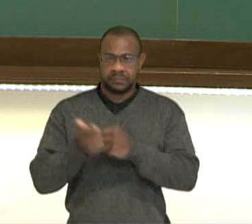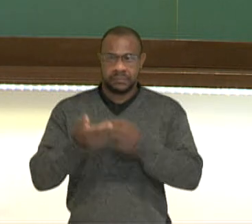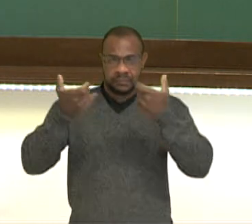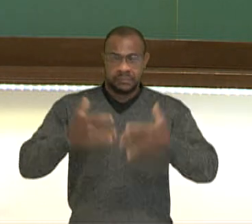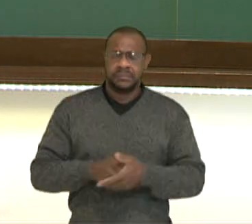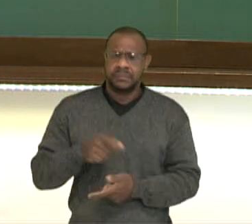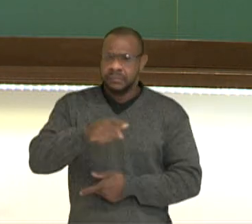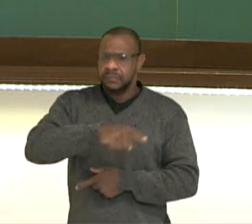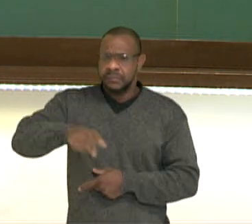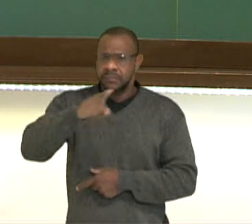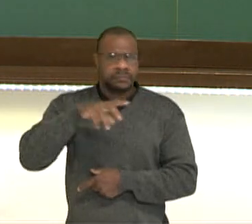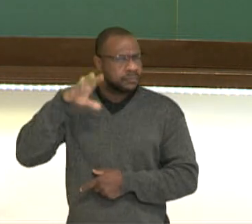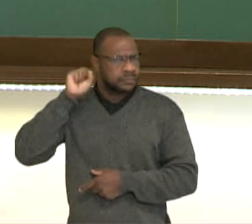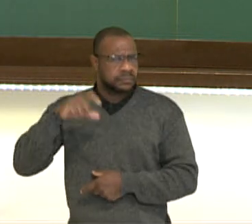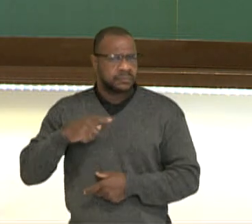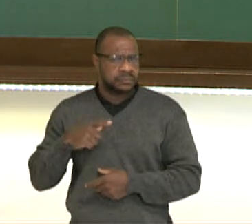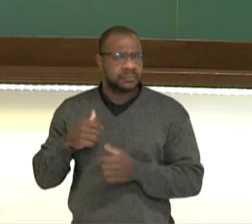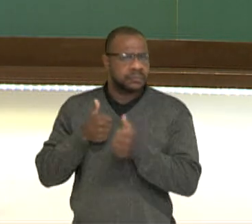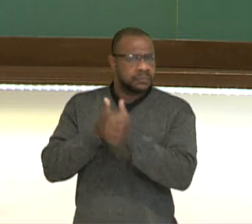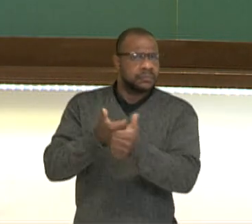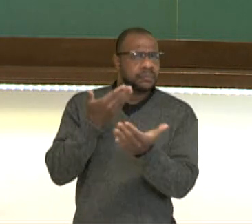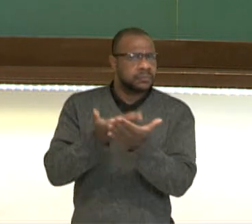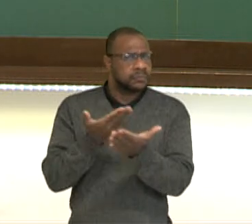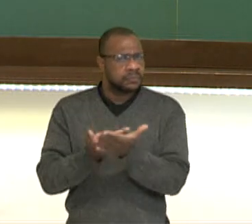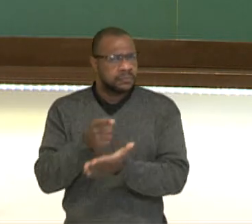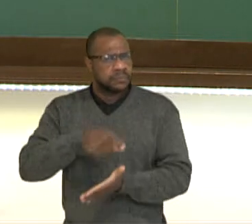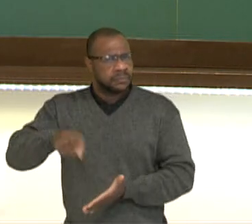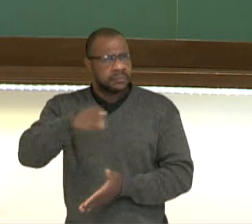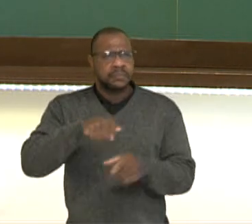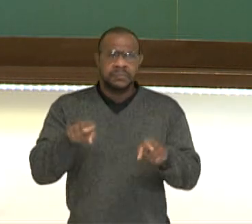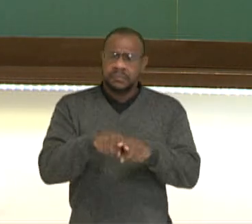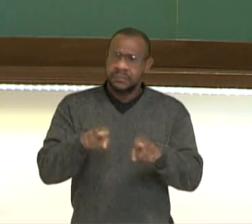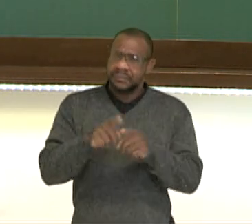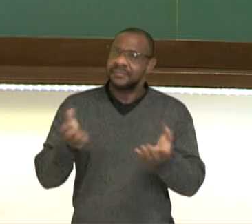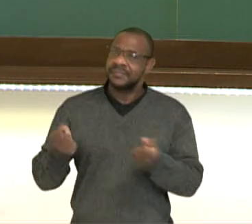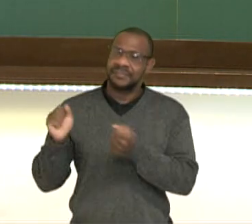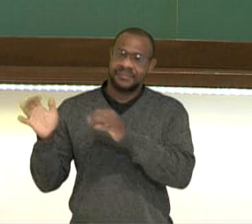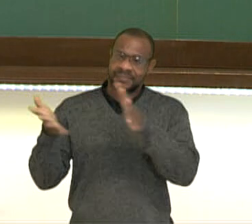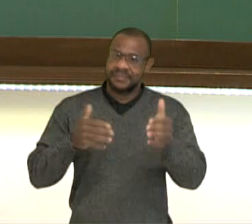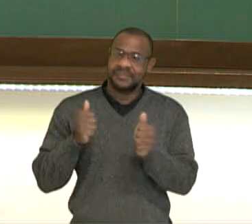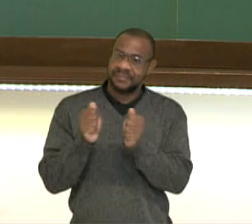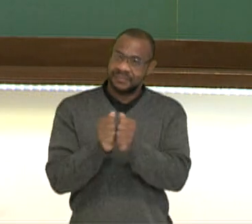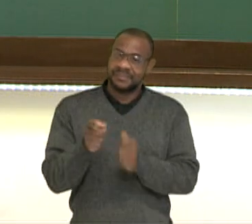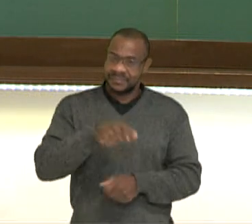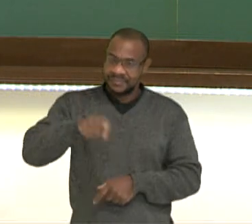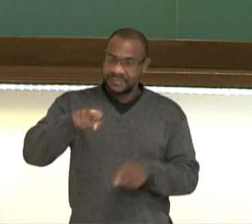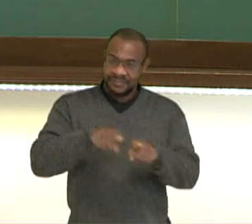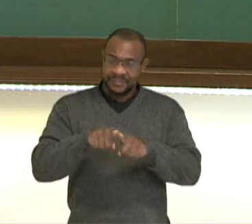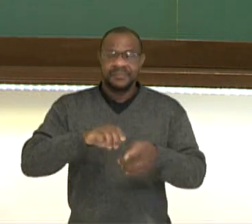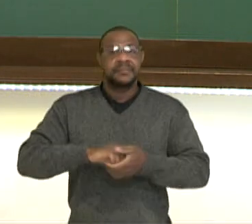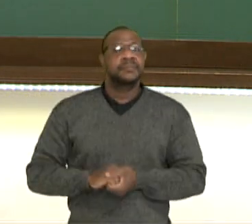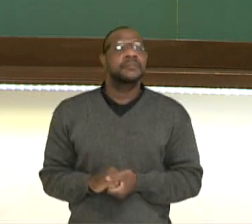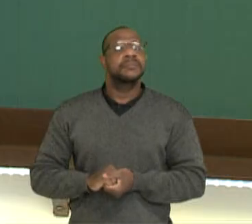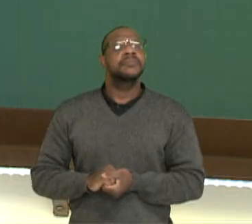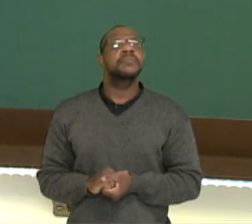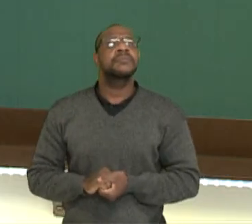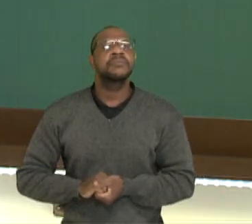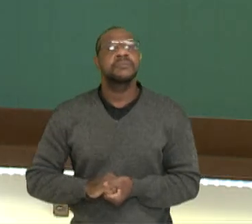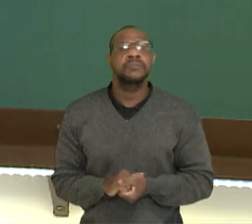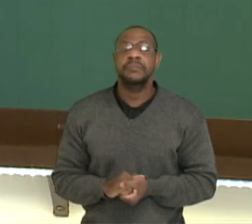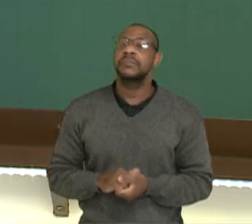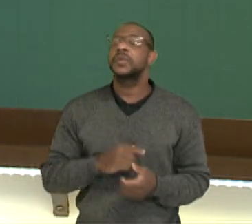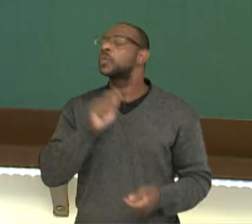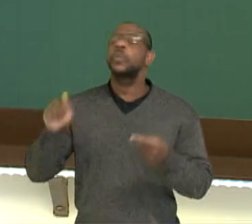que é ouvinte, você que está acompanhando a nossa aula, também o Val vai estar aqui fazendo companhia para você. Vamos conhecer